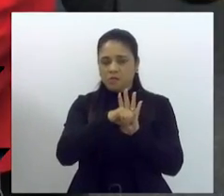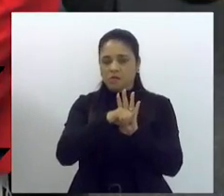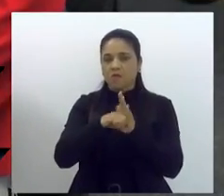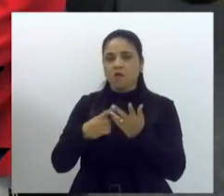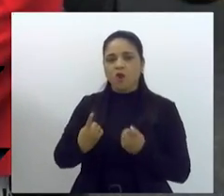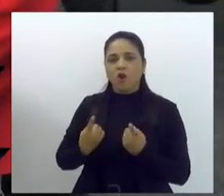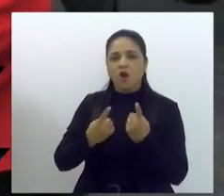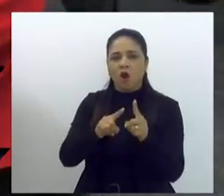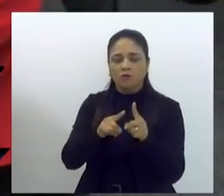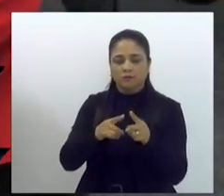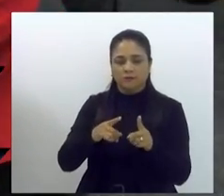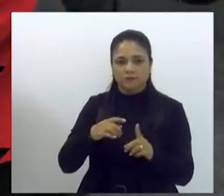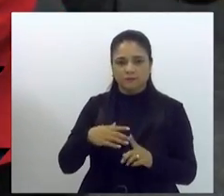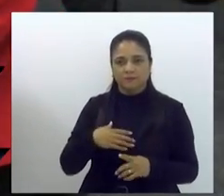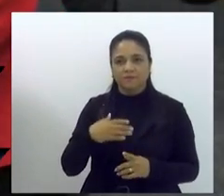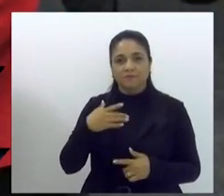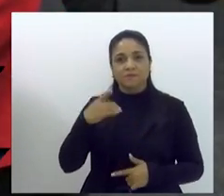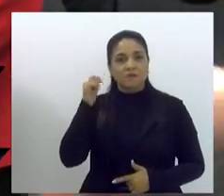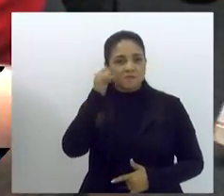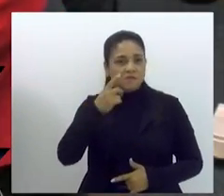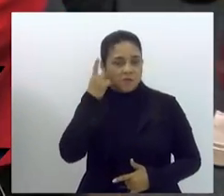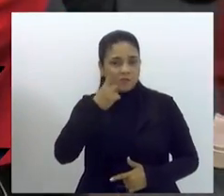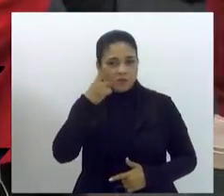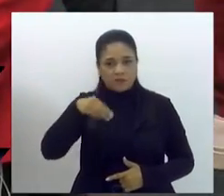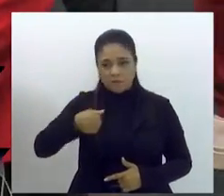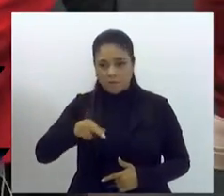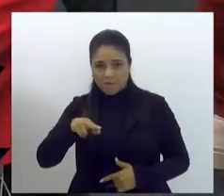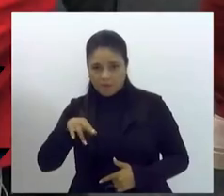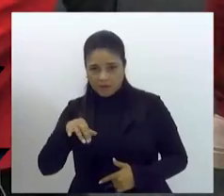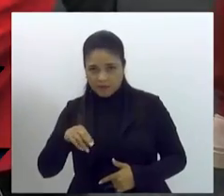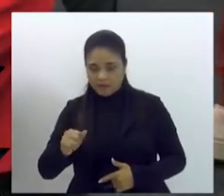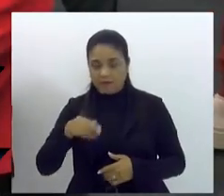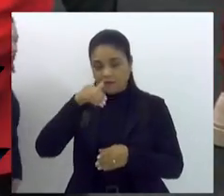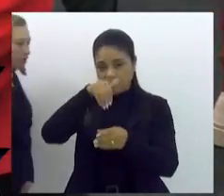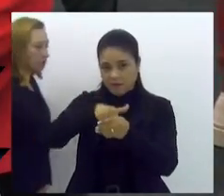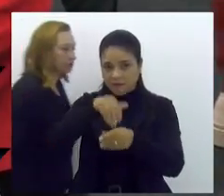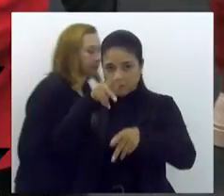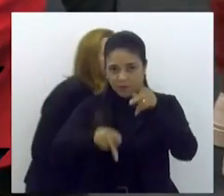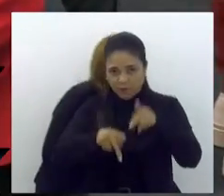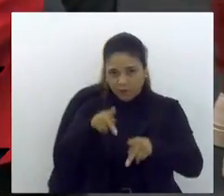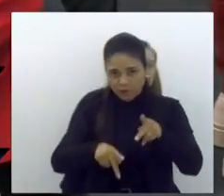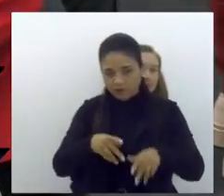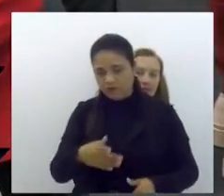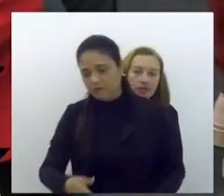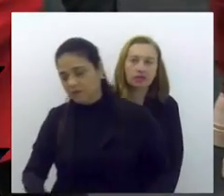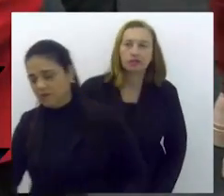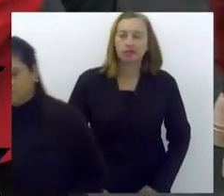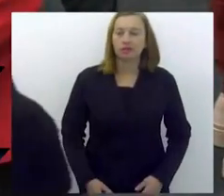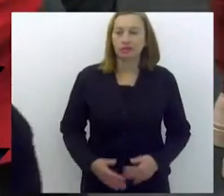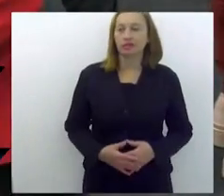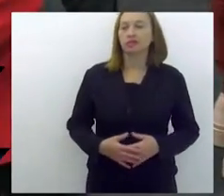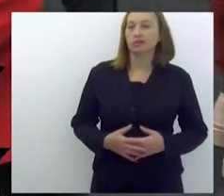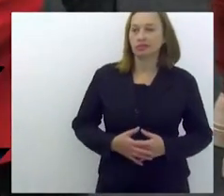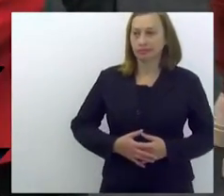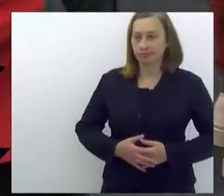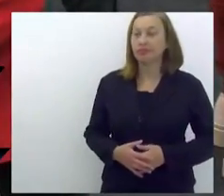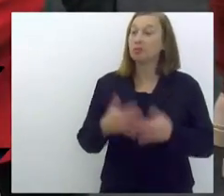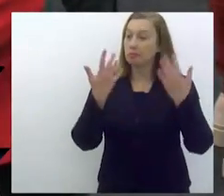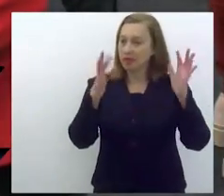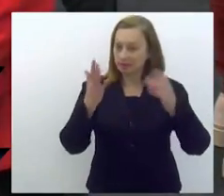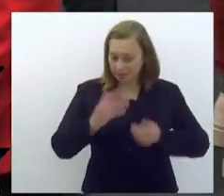de uma deputada Eleita pelo povo tão coerente Generosa e solidária como é vossa excelência